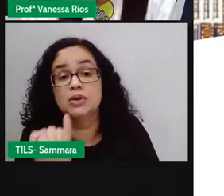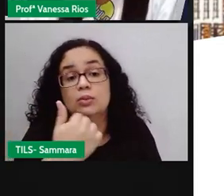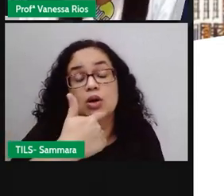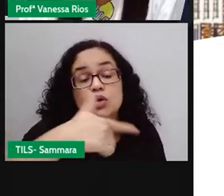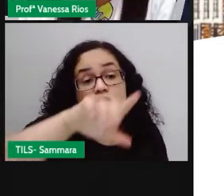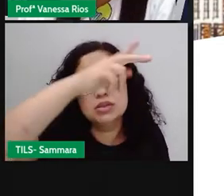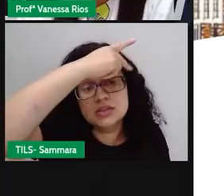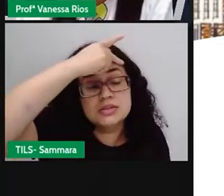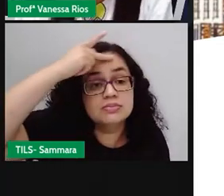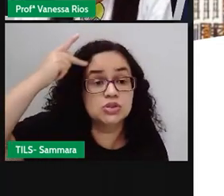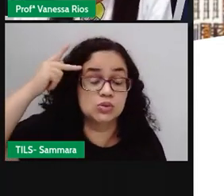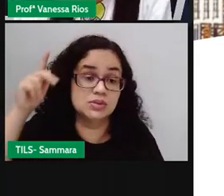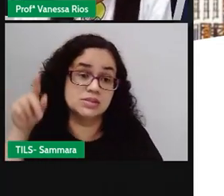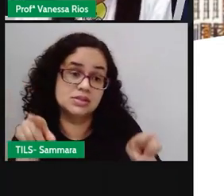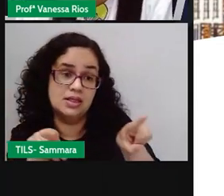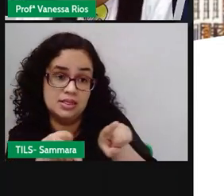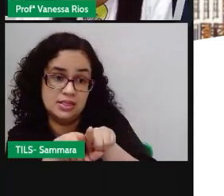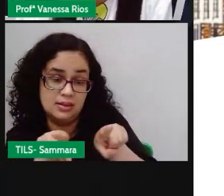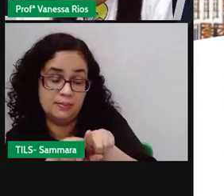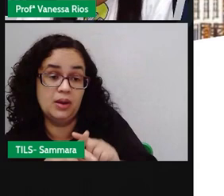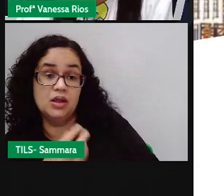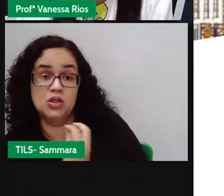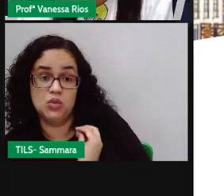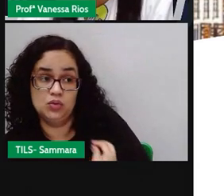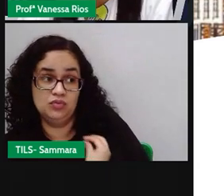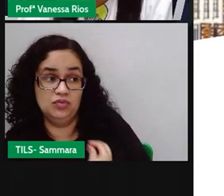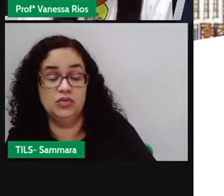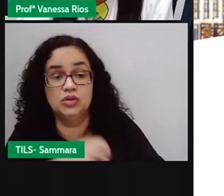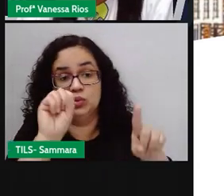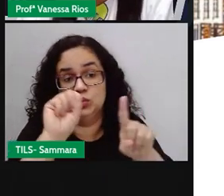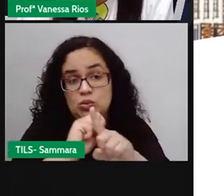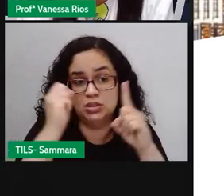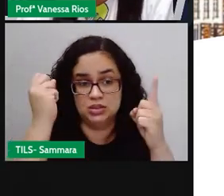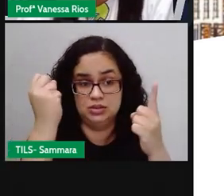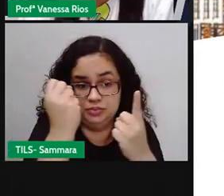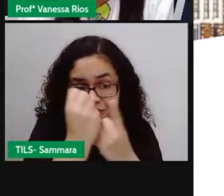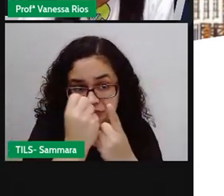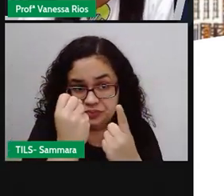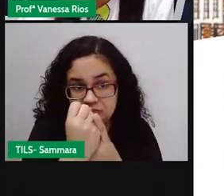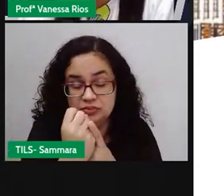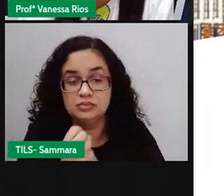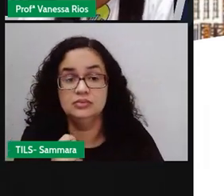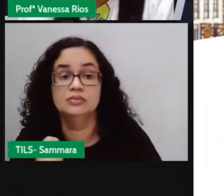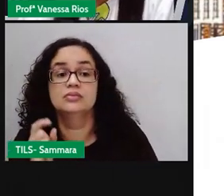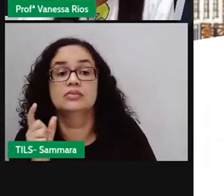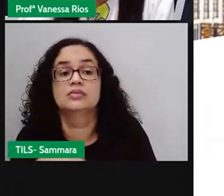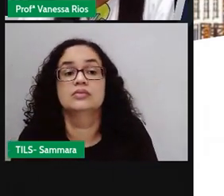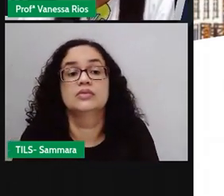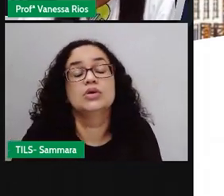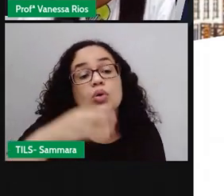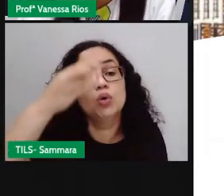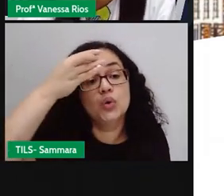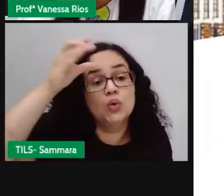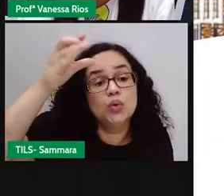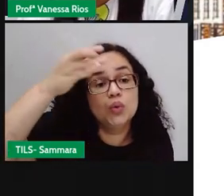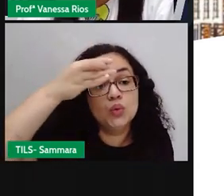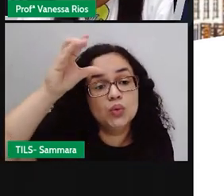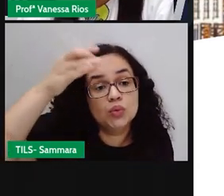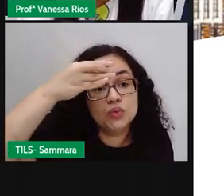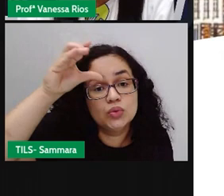outras pessoas também que estão convivendo numa sociedade. E esse aí vai ser os patrimônios